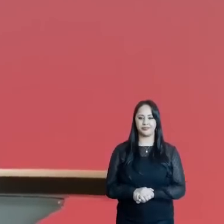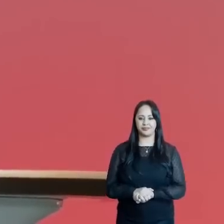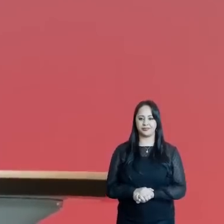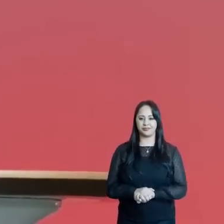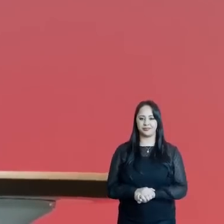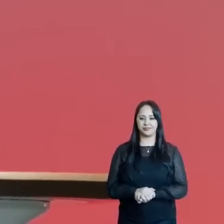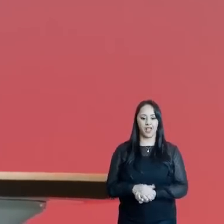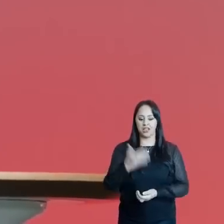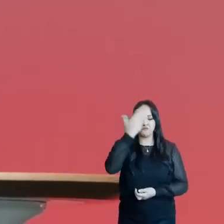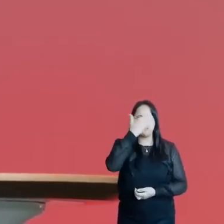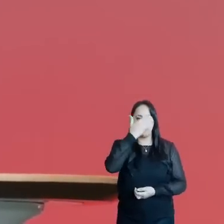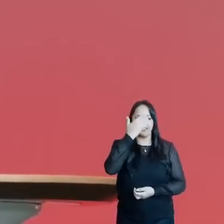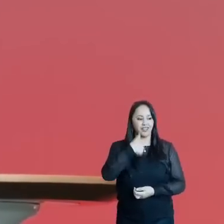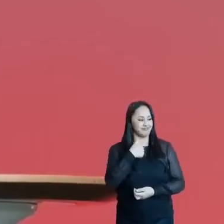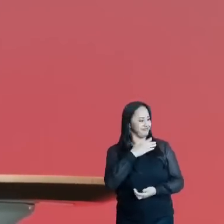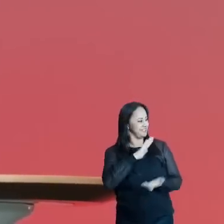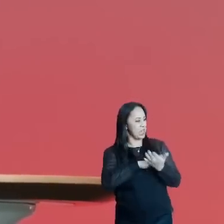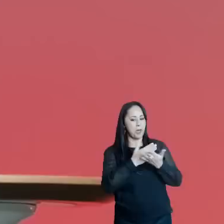É, que aqui eu não vejo, não.